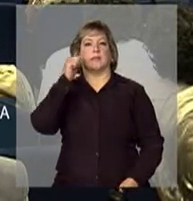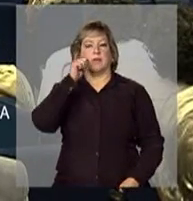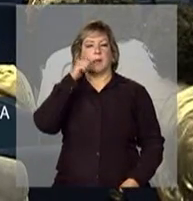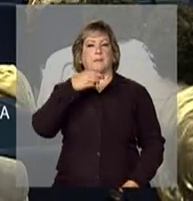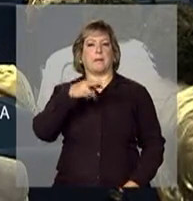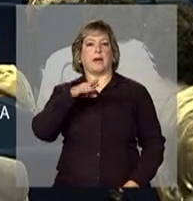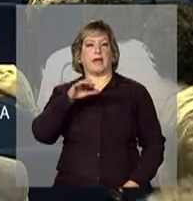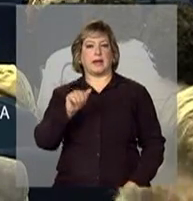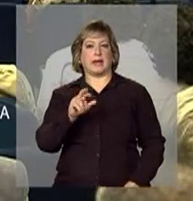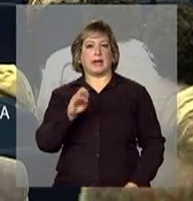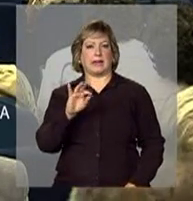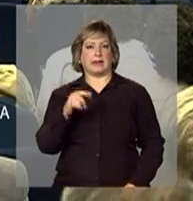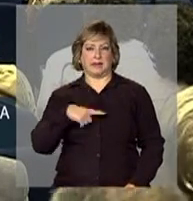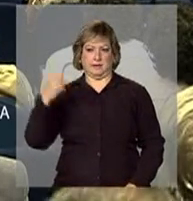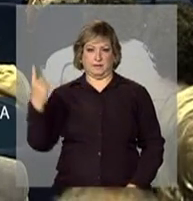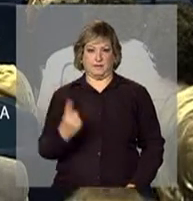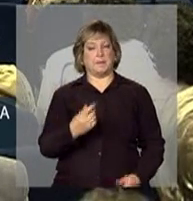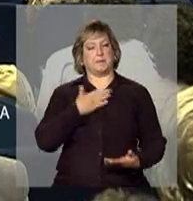aqui. Bem-vinda.